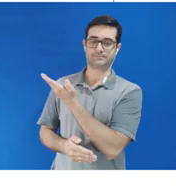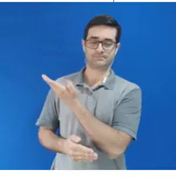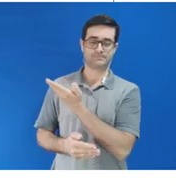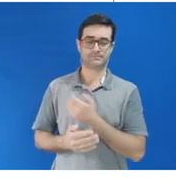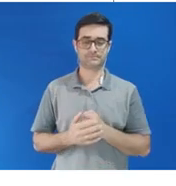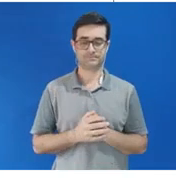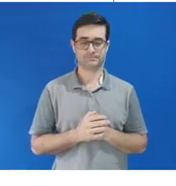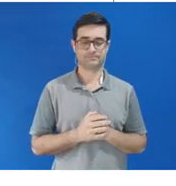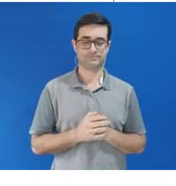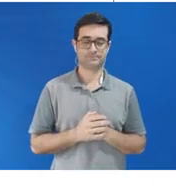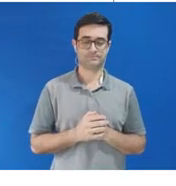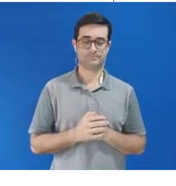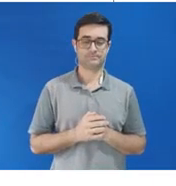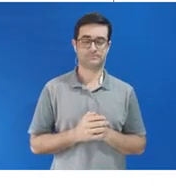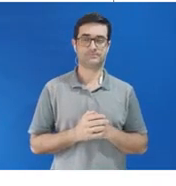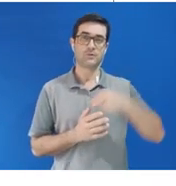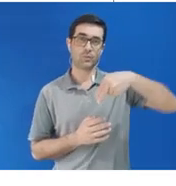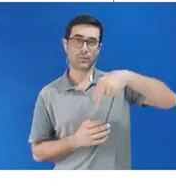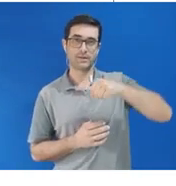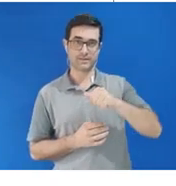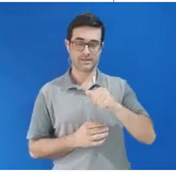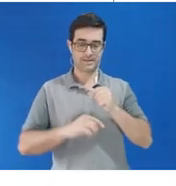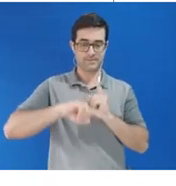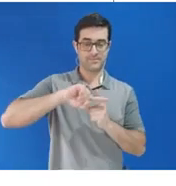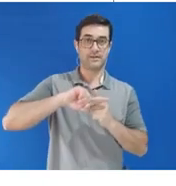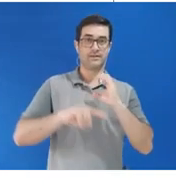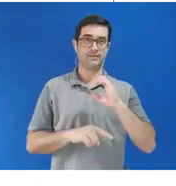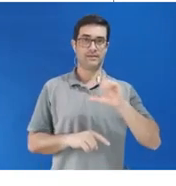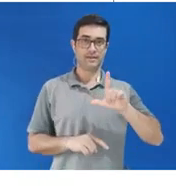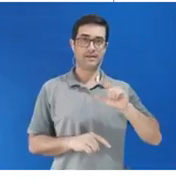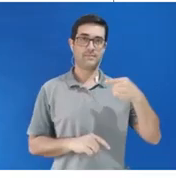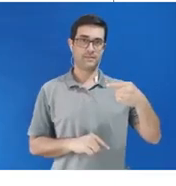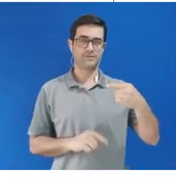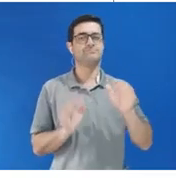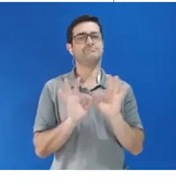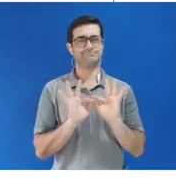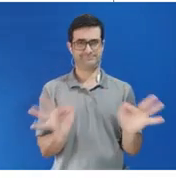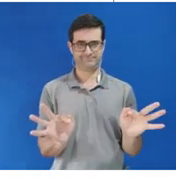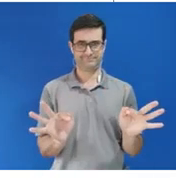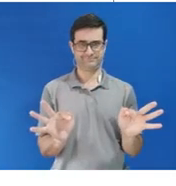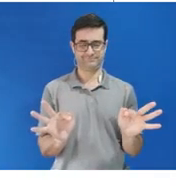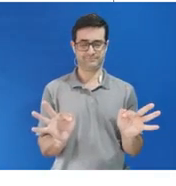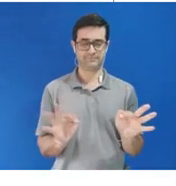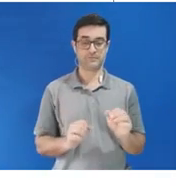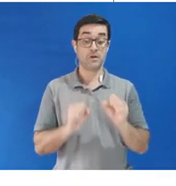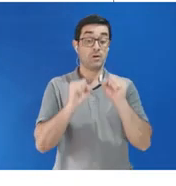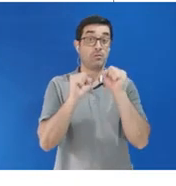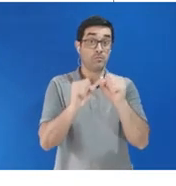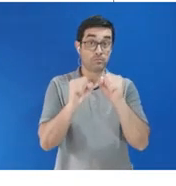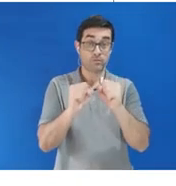do Na+, Cl-. Para esse íon simples, a gente pode usar a expressão de Coulomb para a